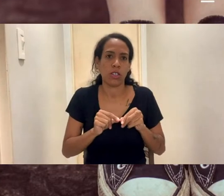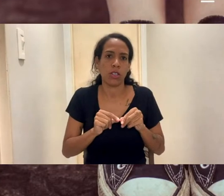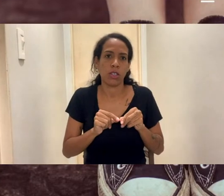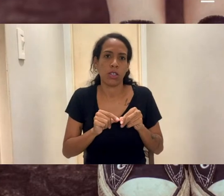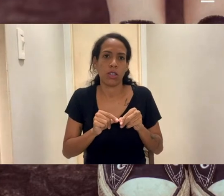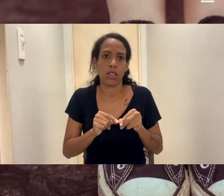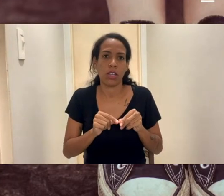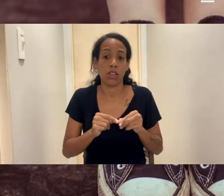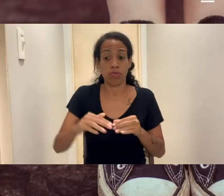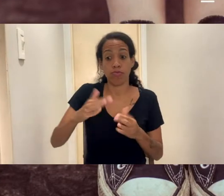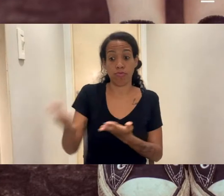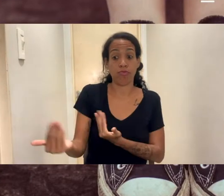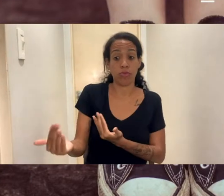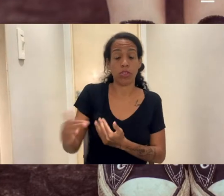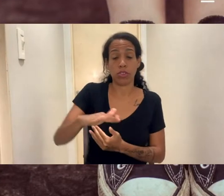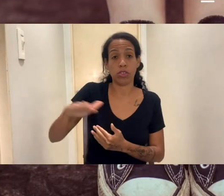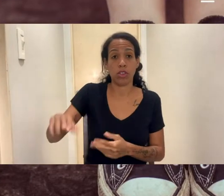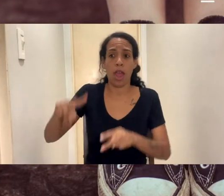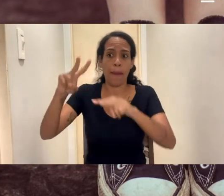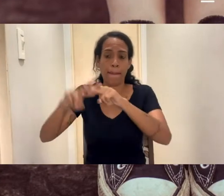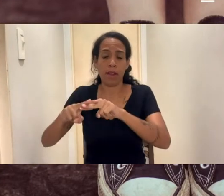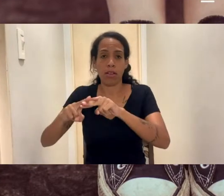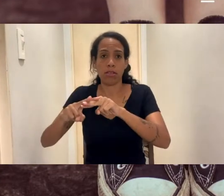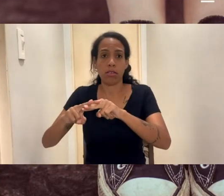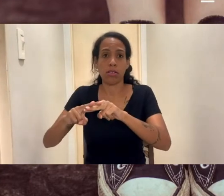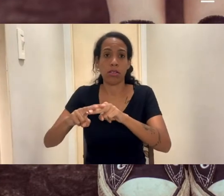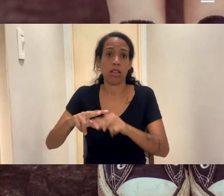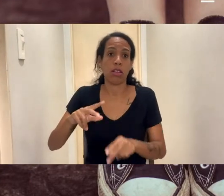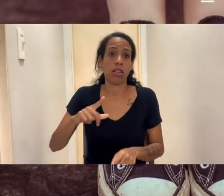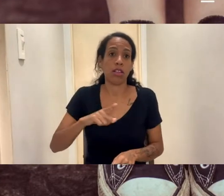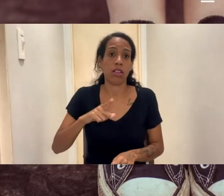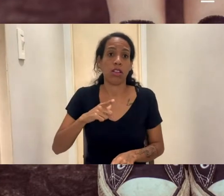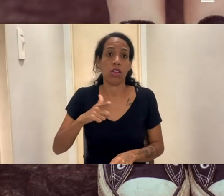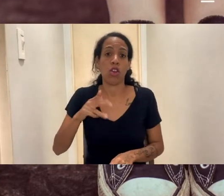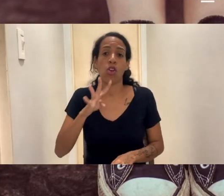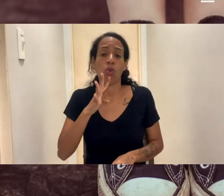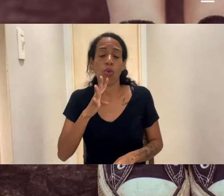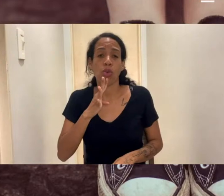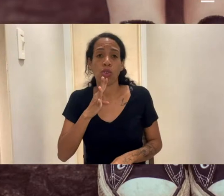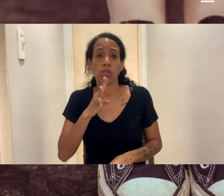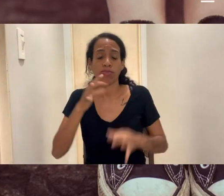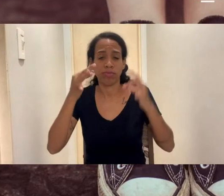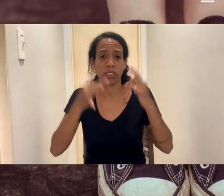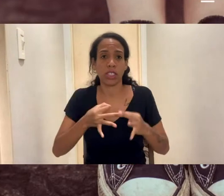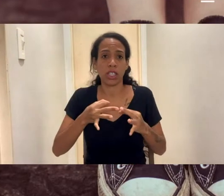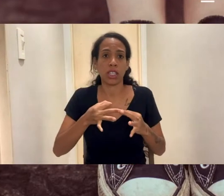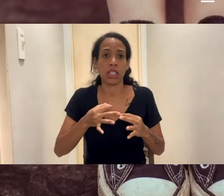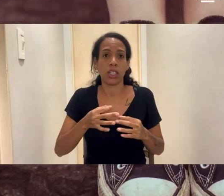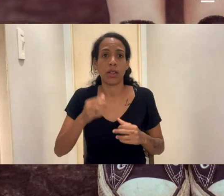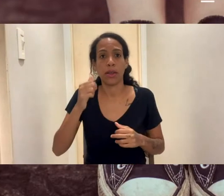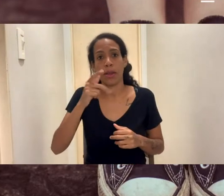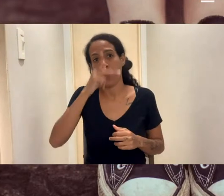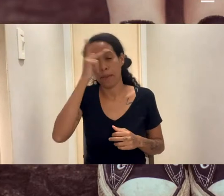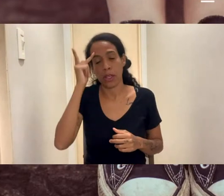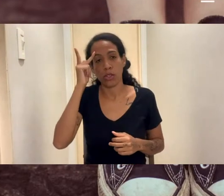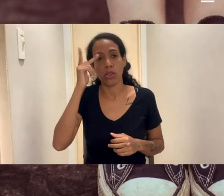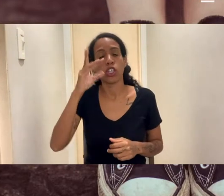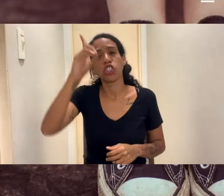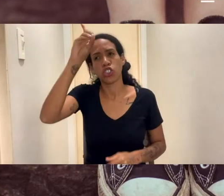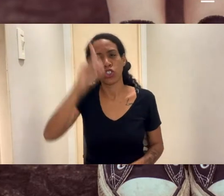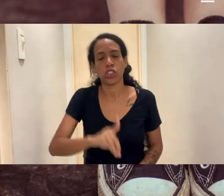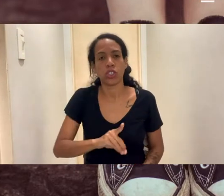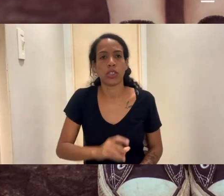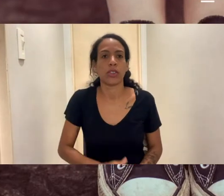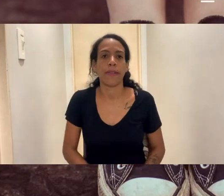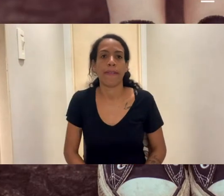os adolescentes em cumprimento de medida socioeducativa sejam reconhecidos, de fato, como sujeitos de direitos. Eu